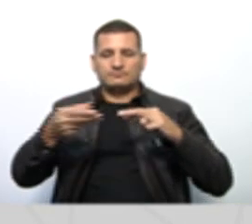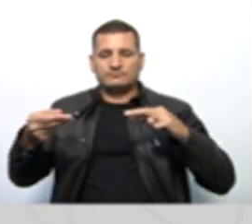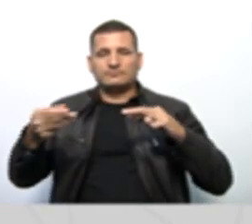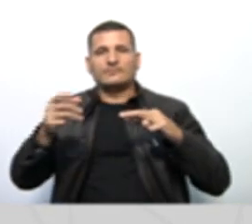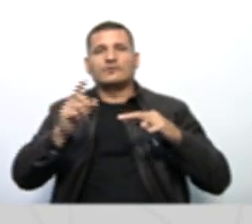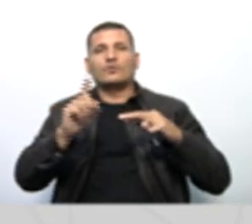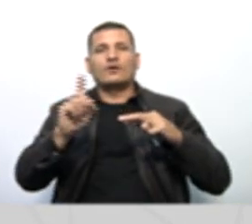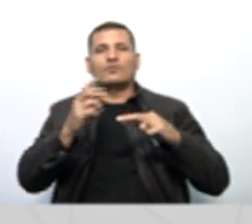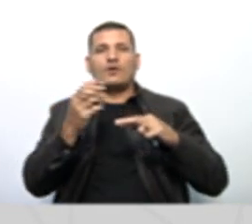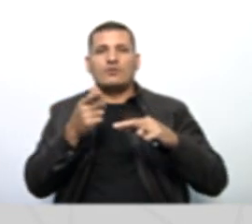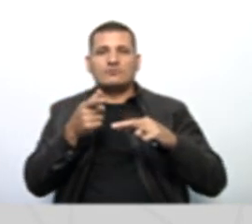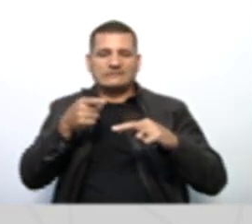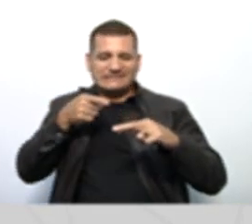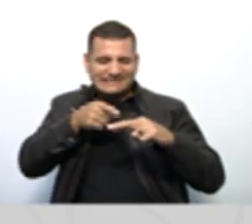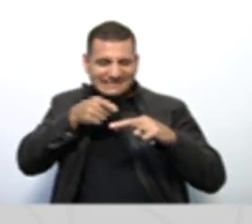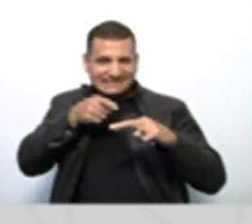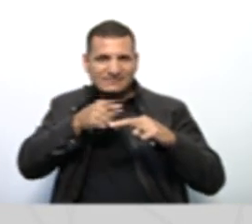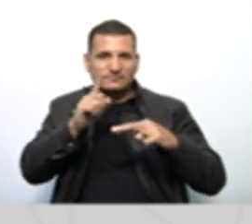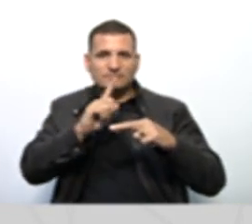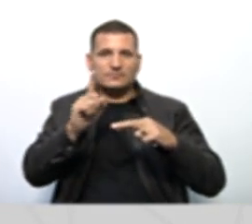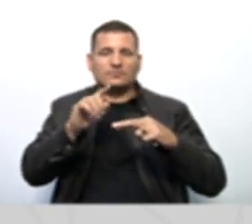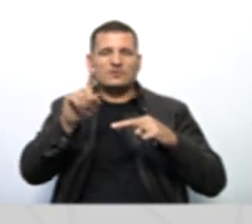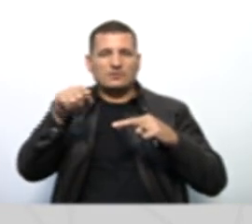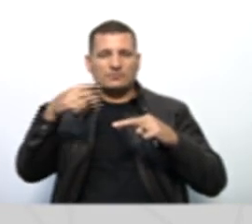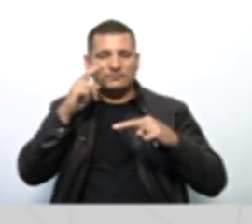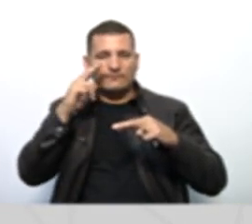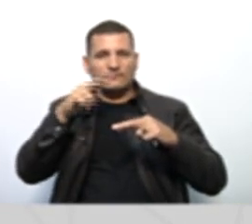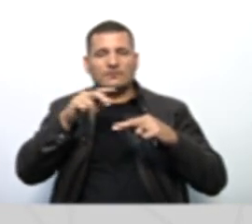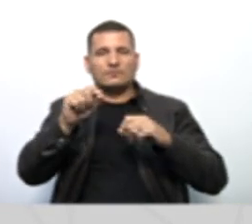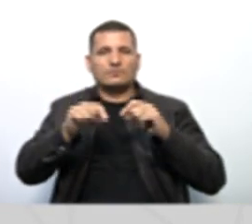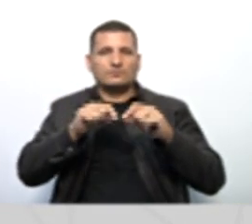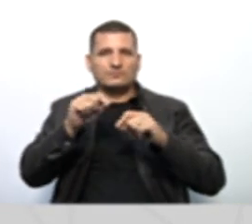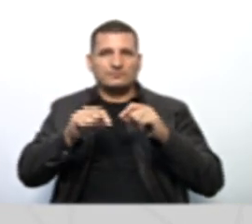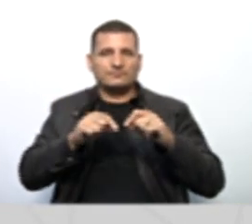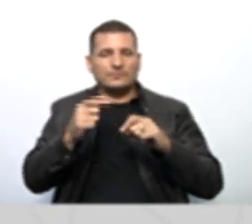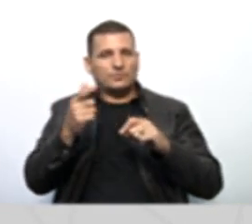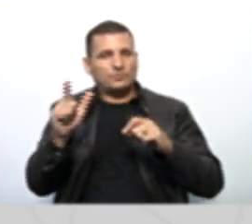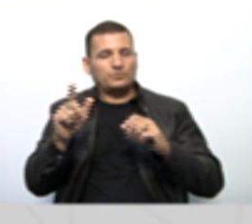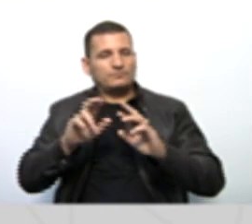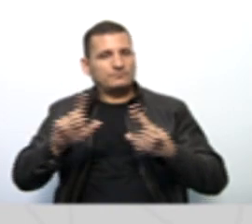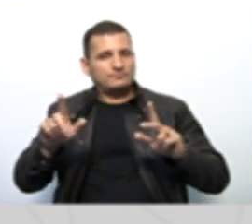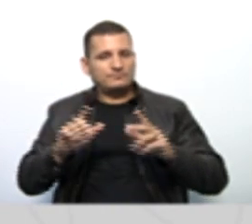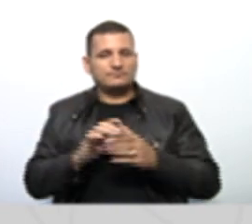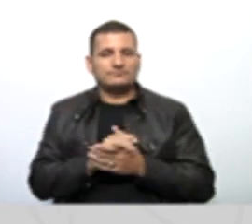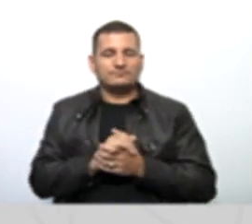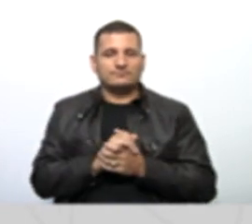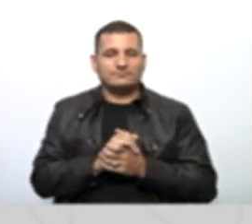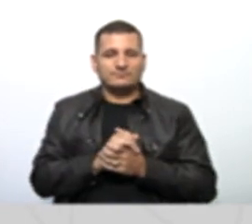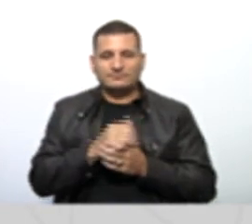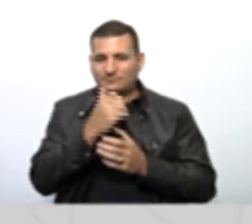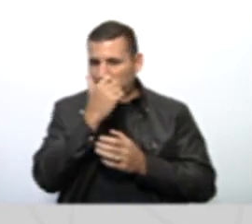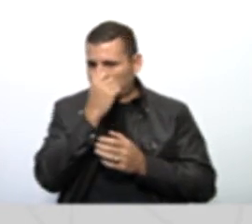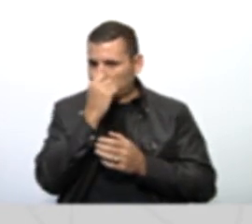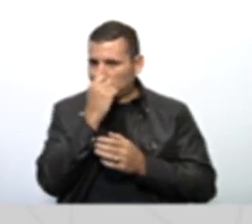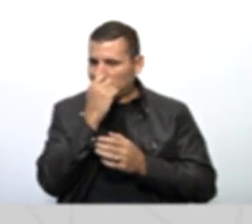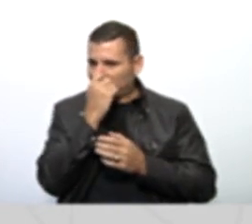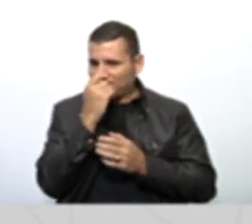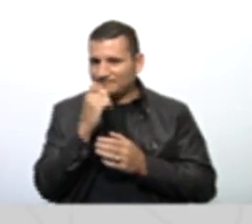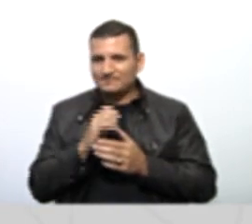não é essa blindagem a gente já vai vir daqui a pouco é contra o outro tipo não encontra com trabalhava com